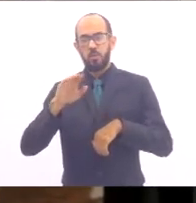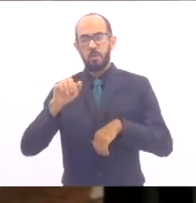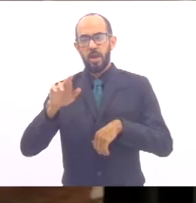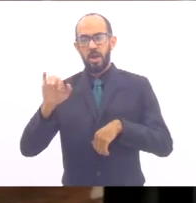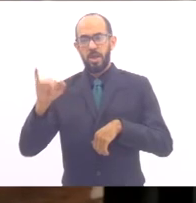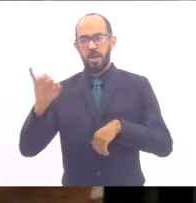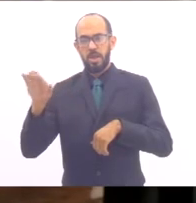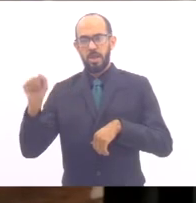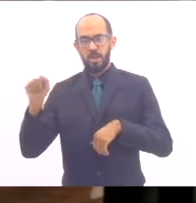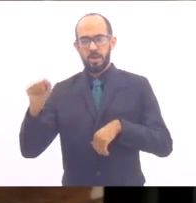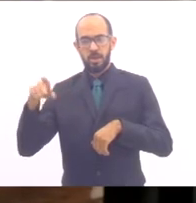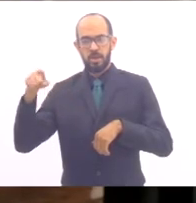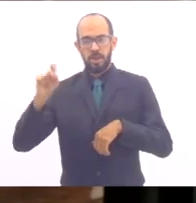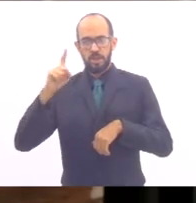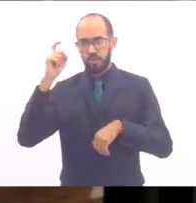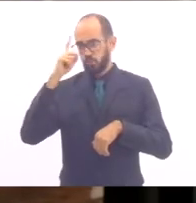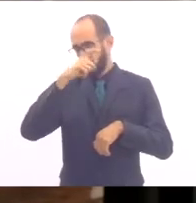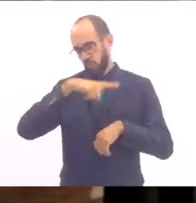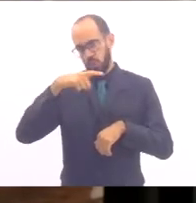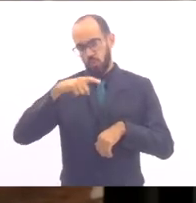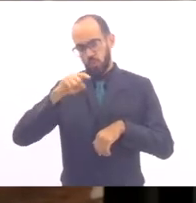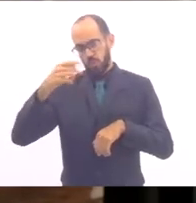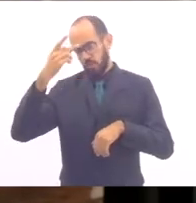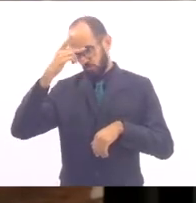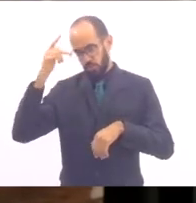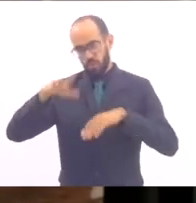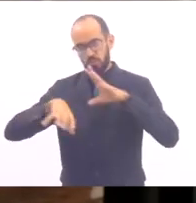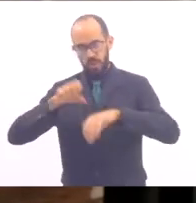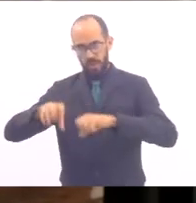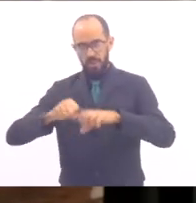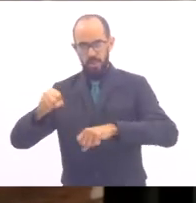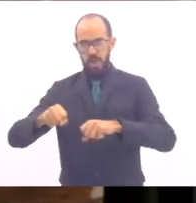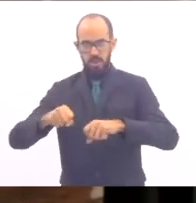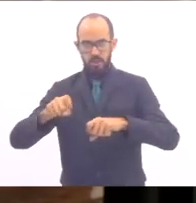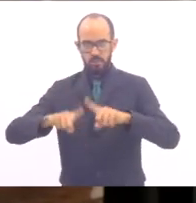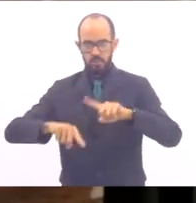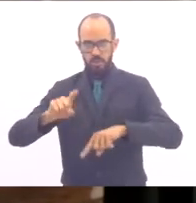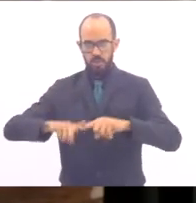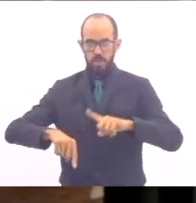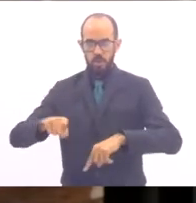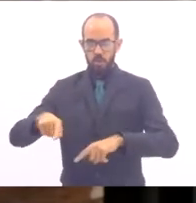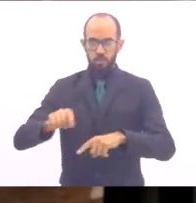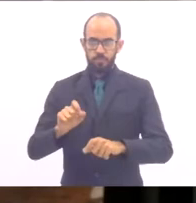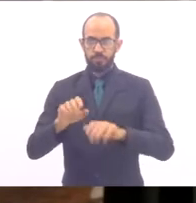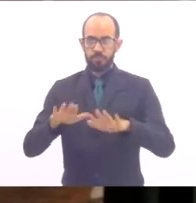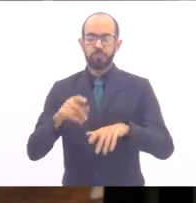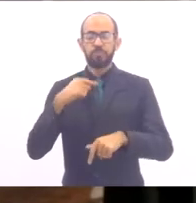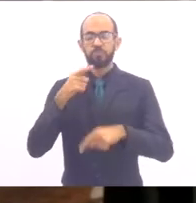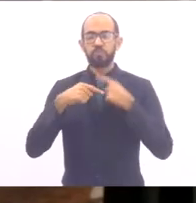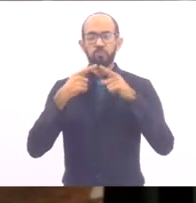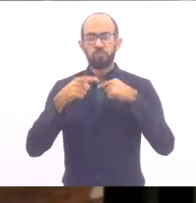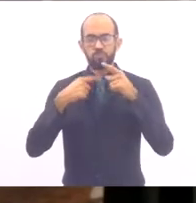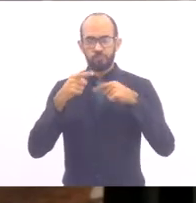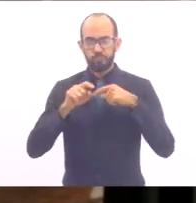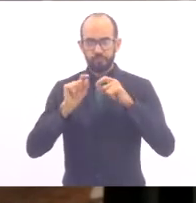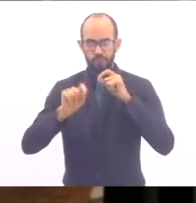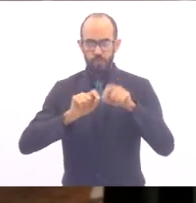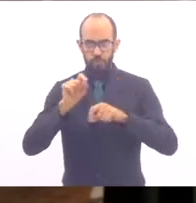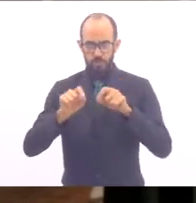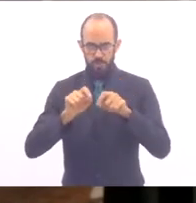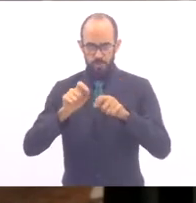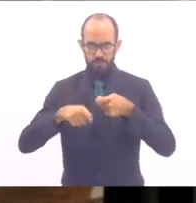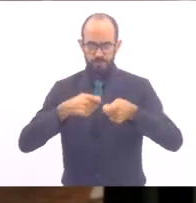ação das cooperativas ou inviabiliza. A dúvida é a seguinte, as gerenciadoras